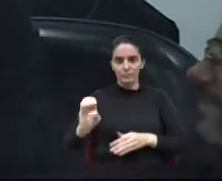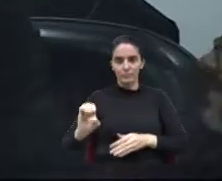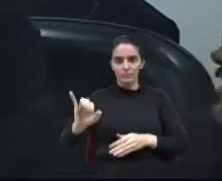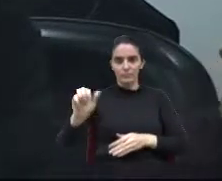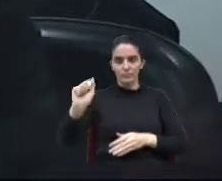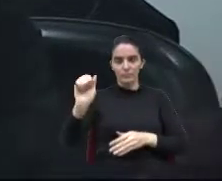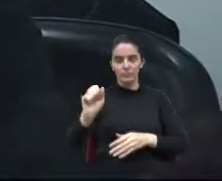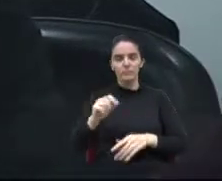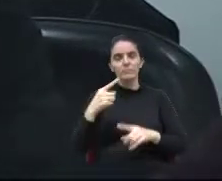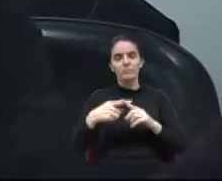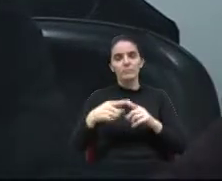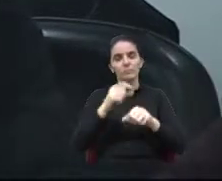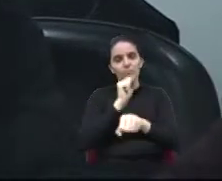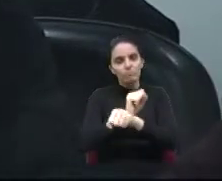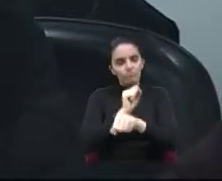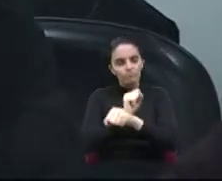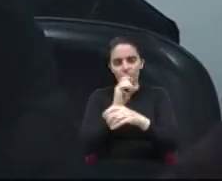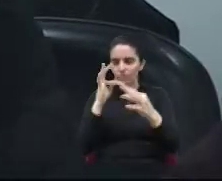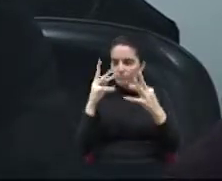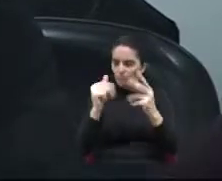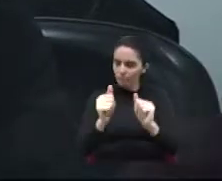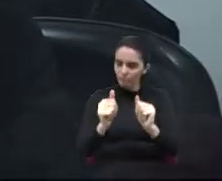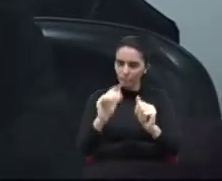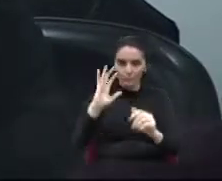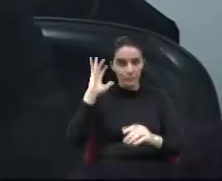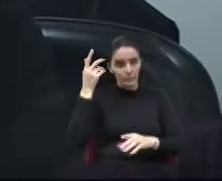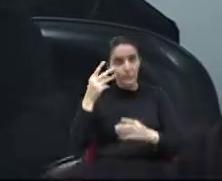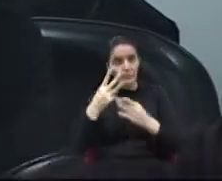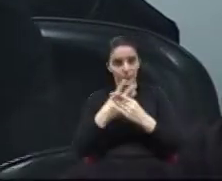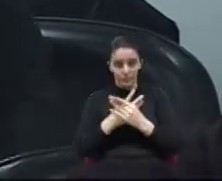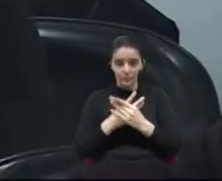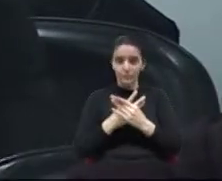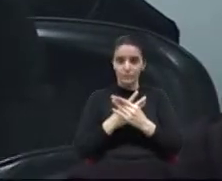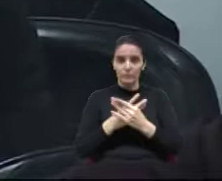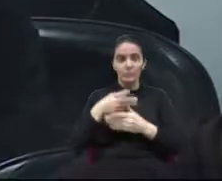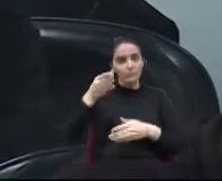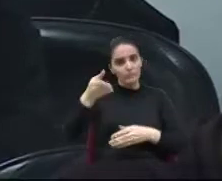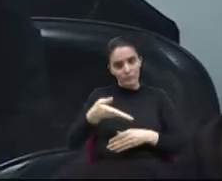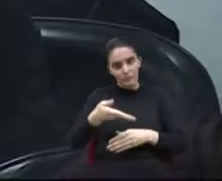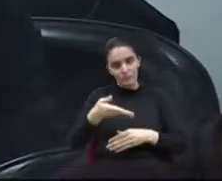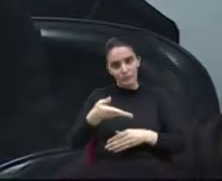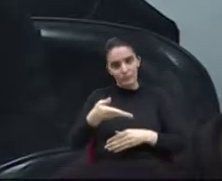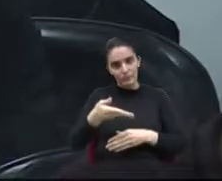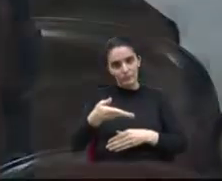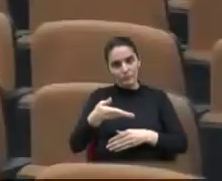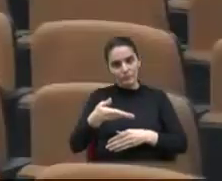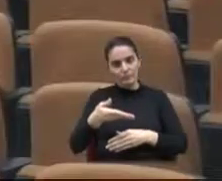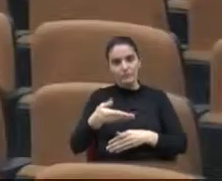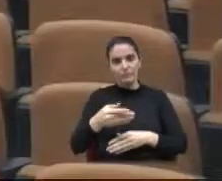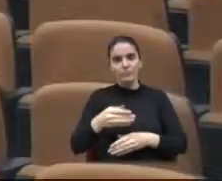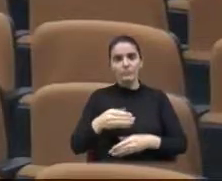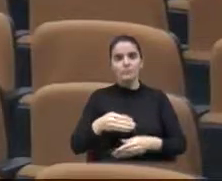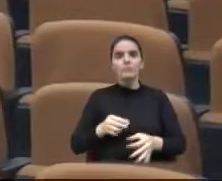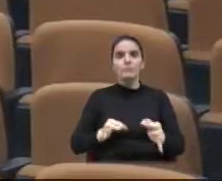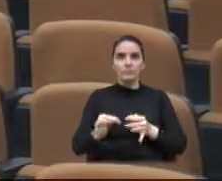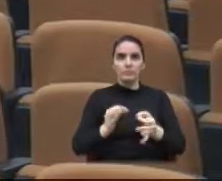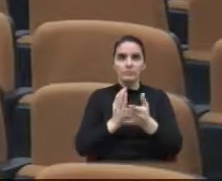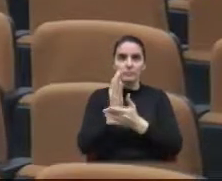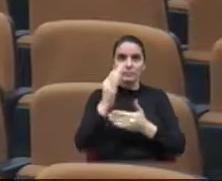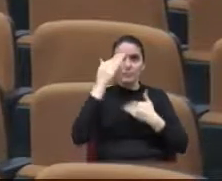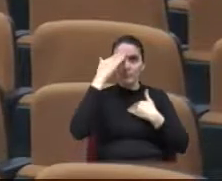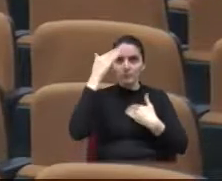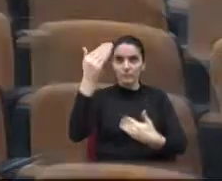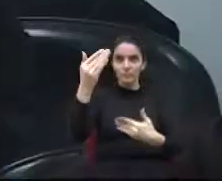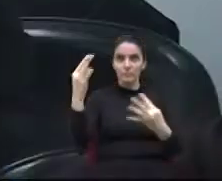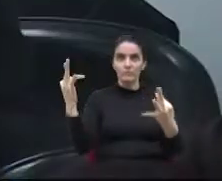aí toda a discussão anterior para poder apreciar esse projeto aqui no plenário. Obrigado, doutor José.